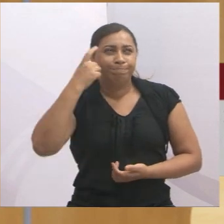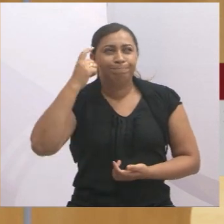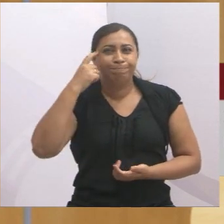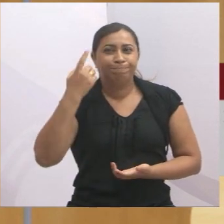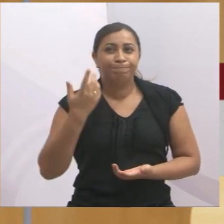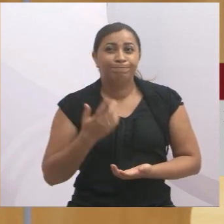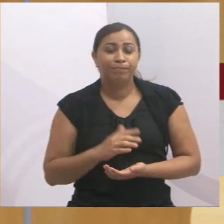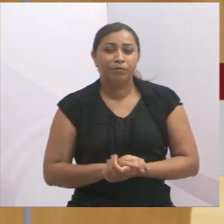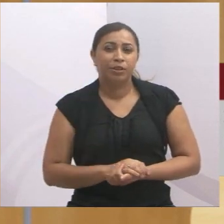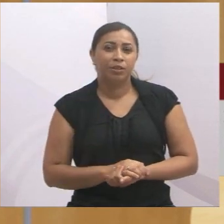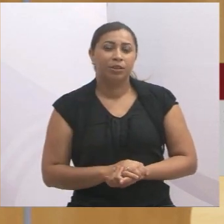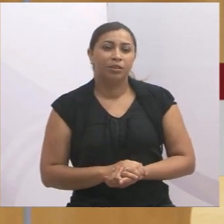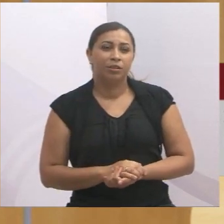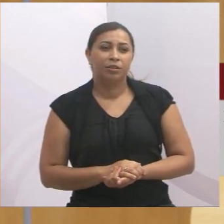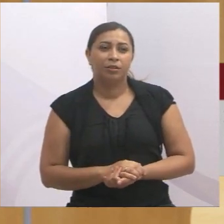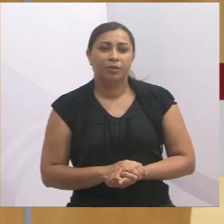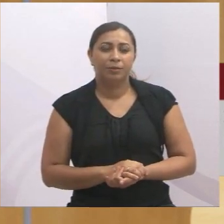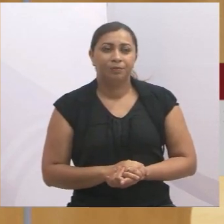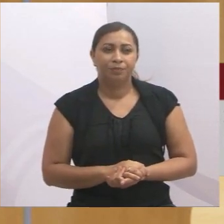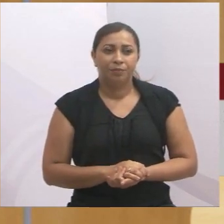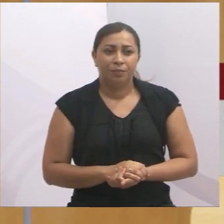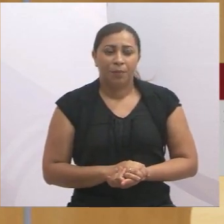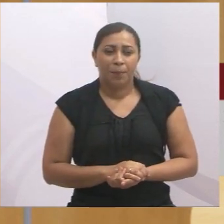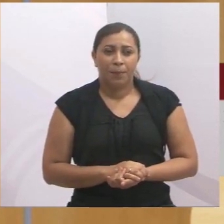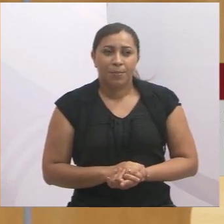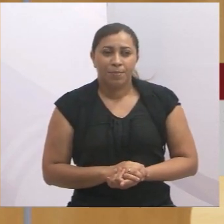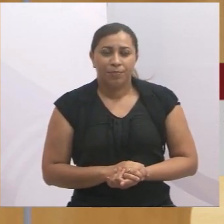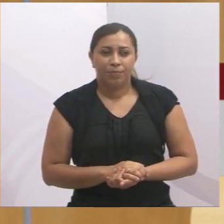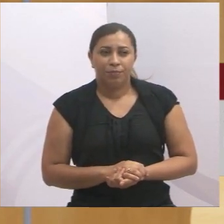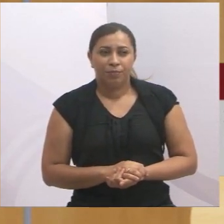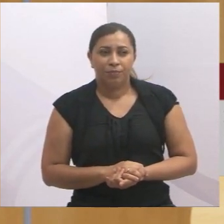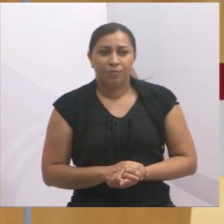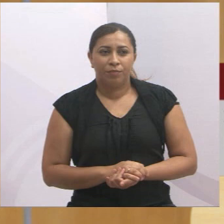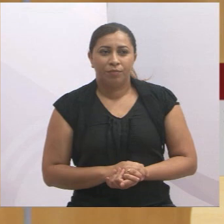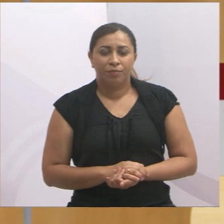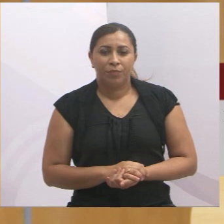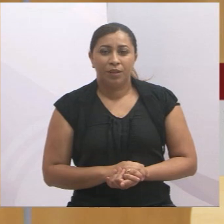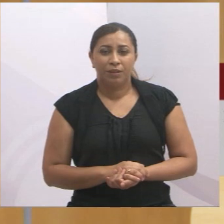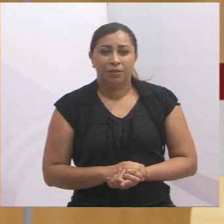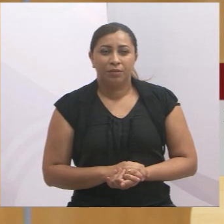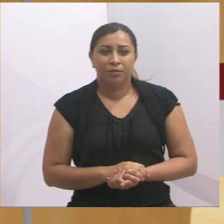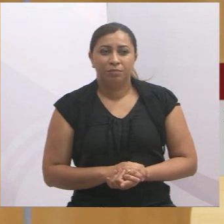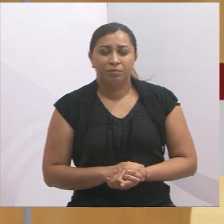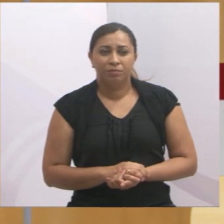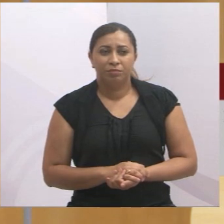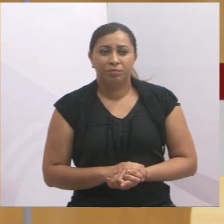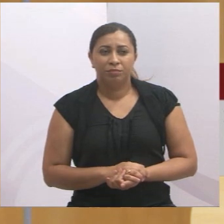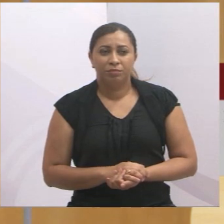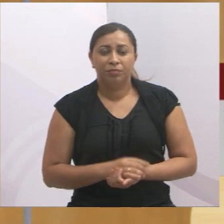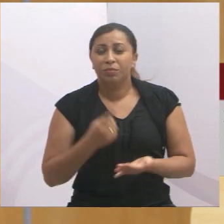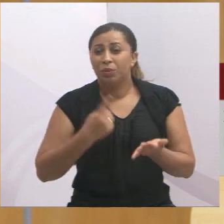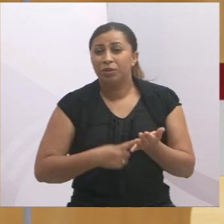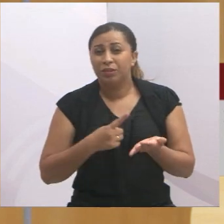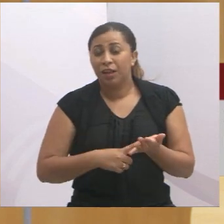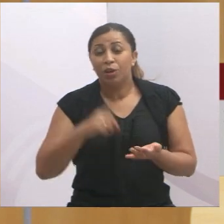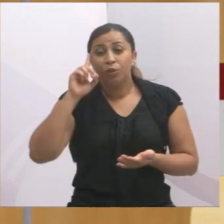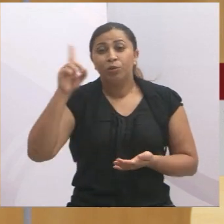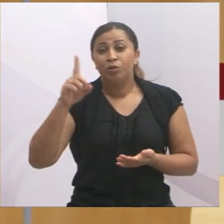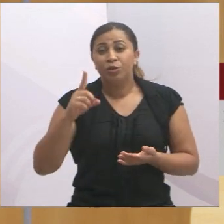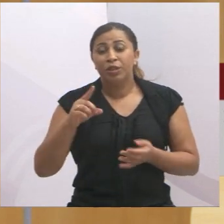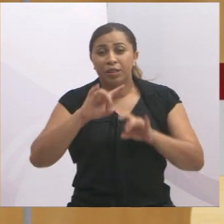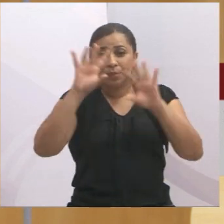penso que não pode ser em vão esse calendário de manifestação da fé que